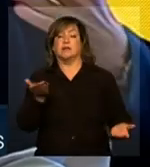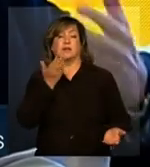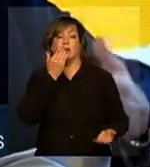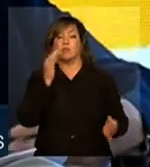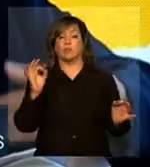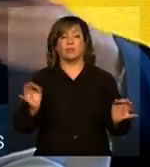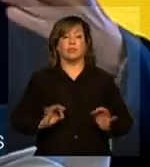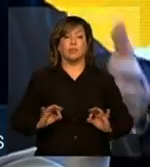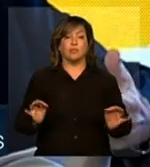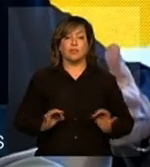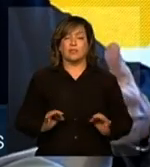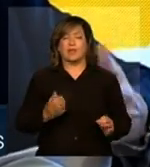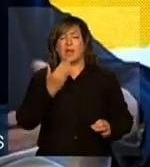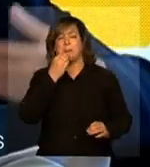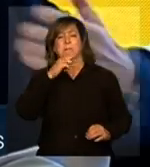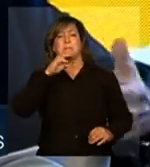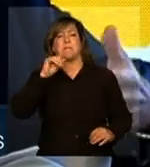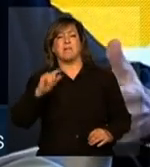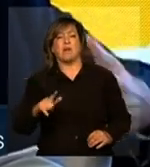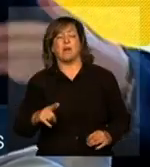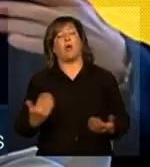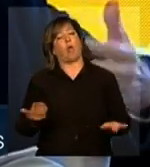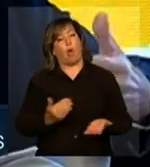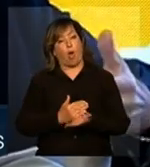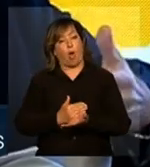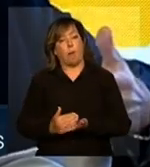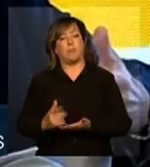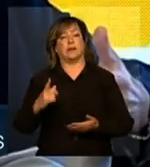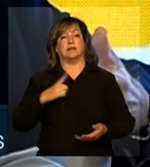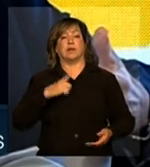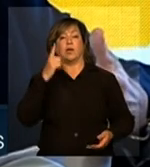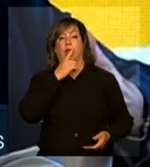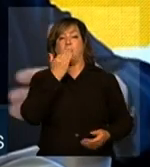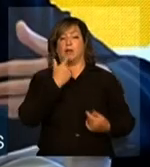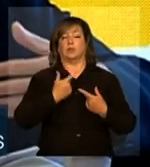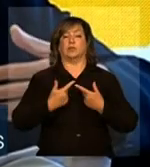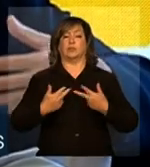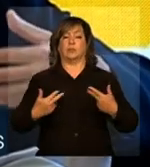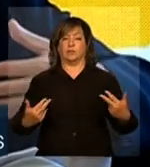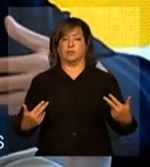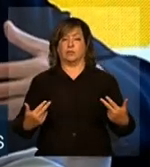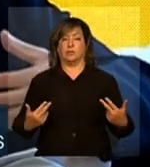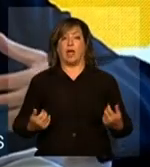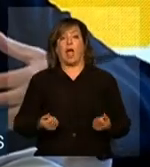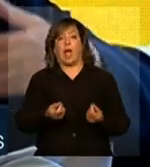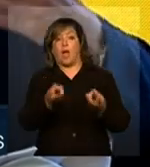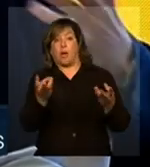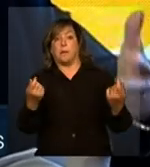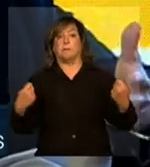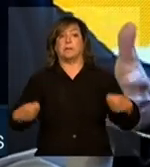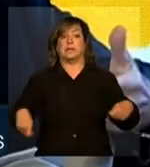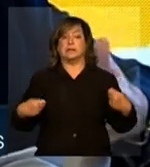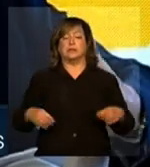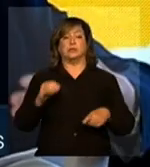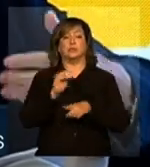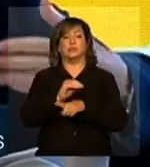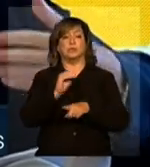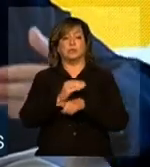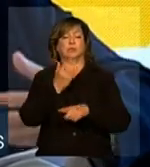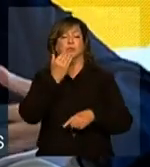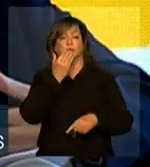ou se alimentavam muito mal, passem a ter acesso a esses alimentos, alguém tem que suprir de